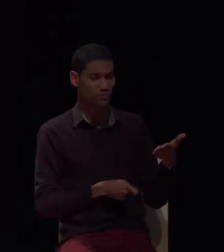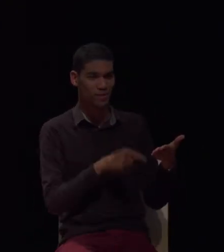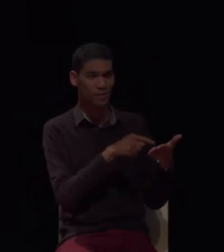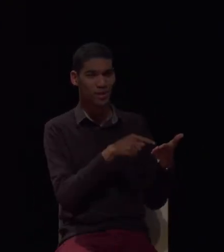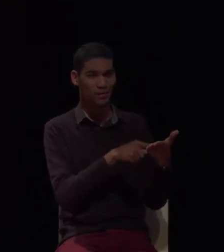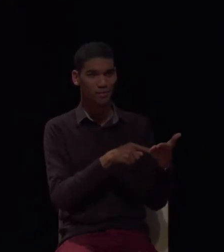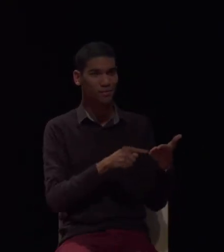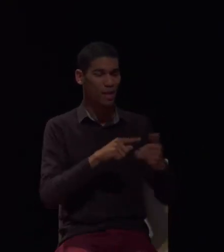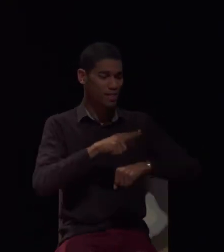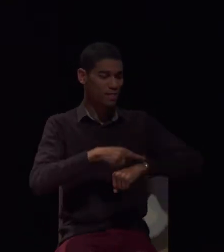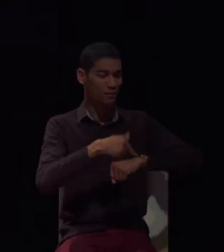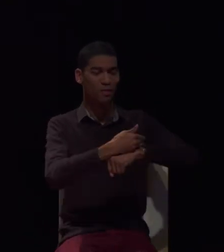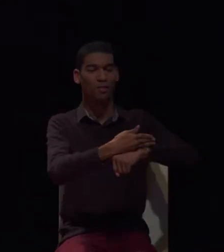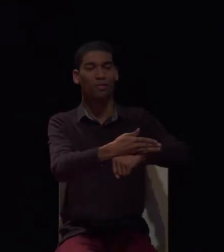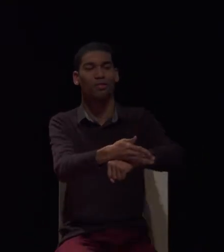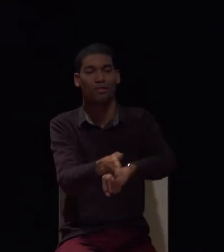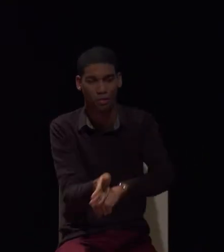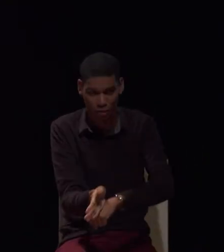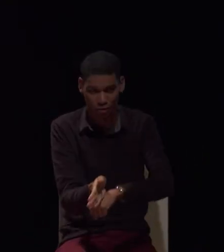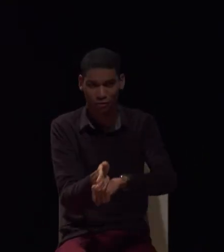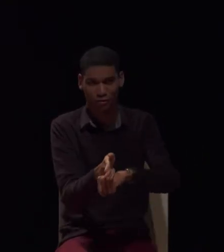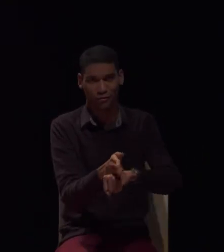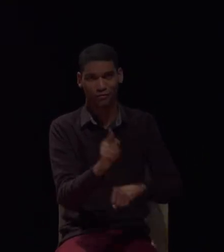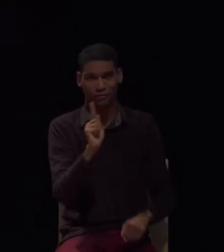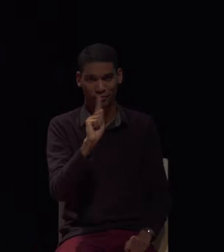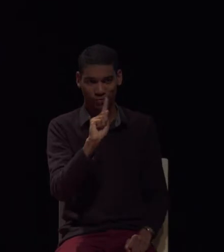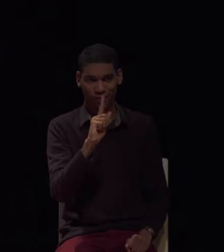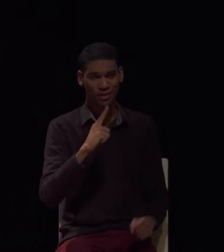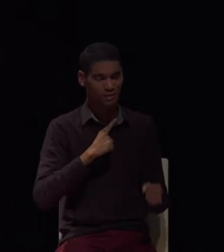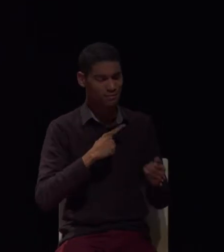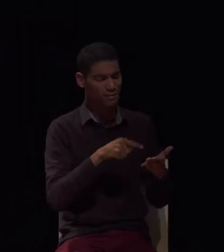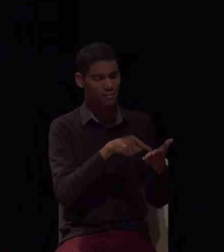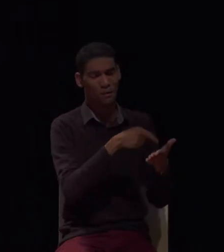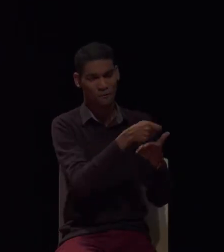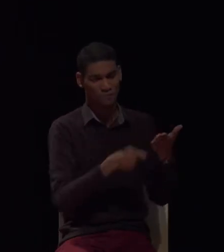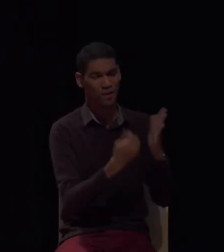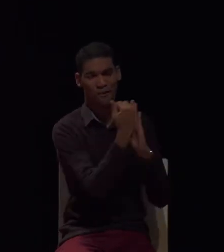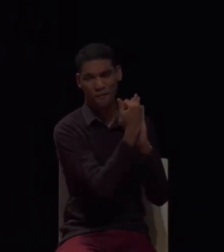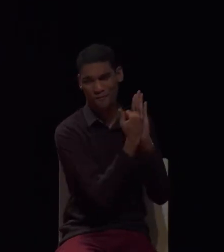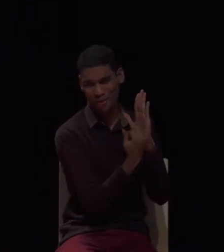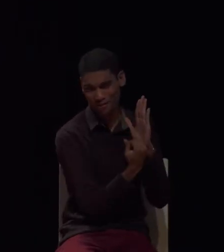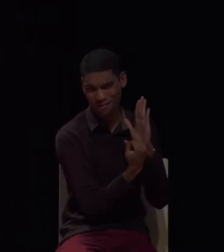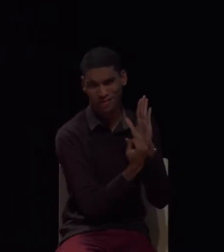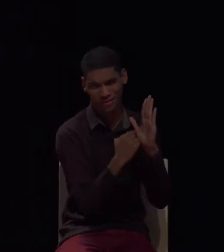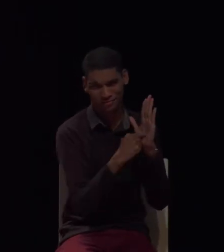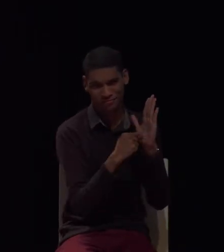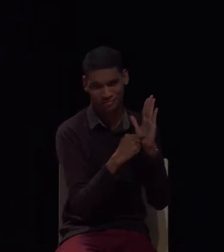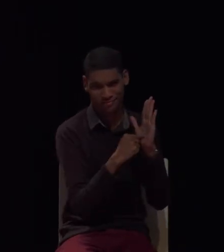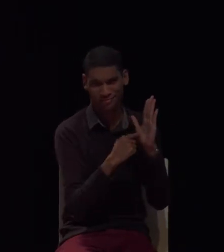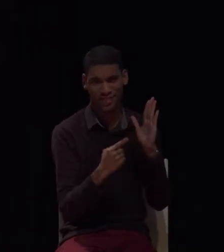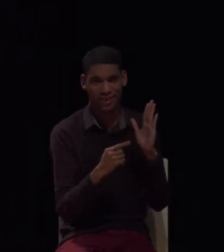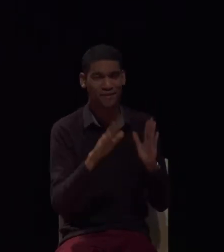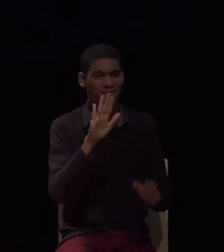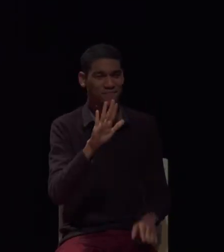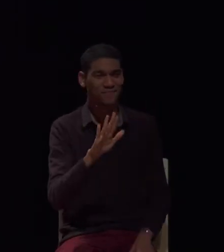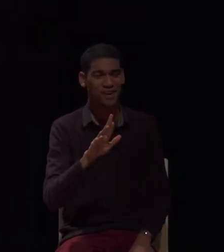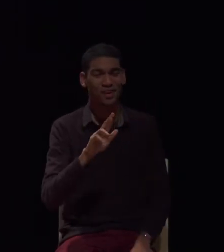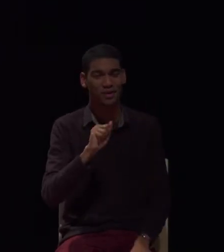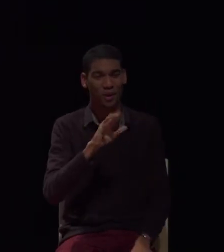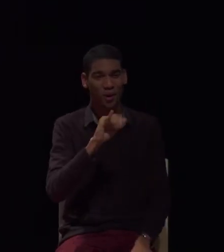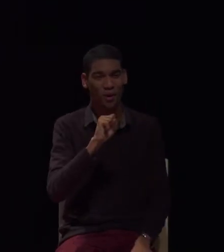o horário dos outros então vamos tentar falar dele né a alegação do racismo